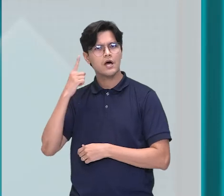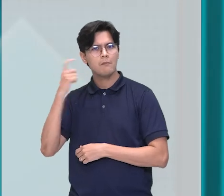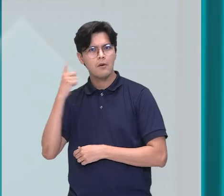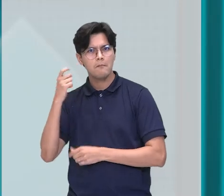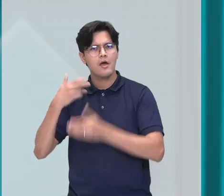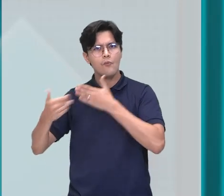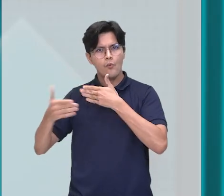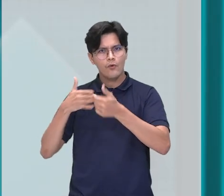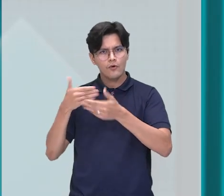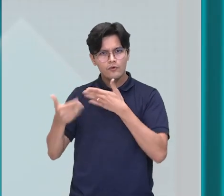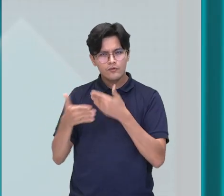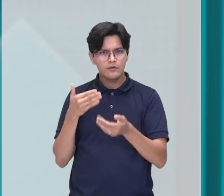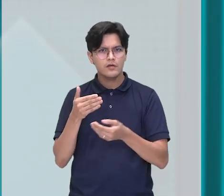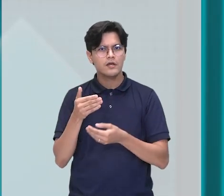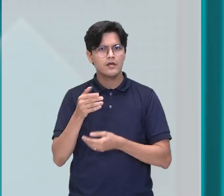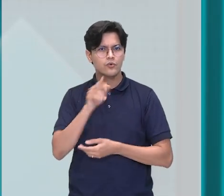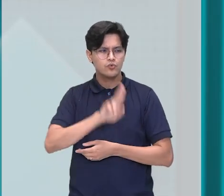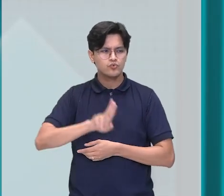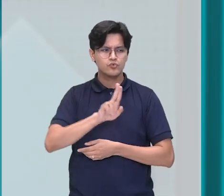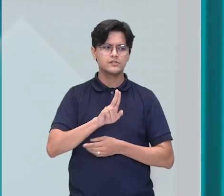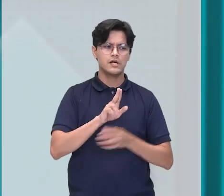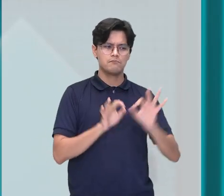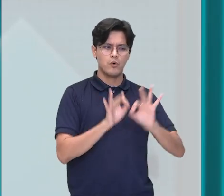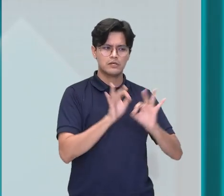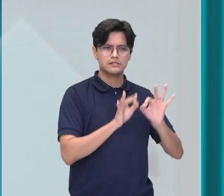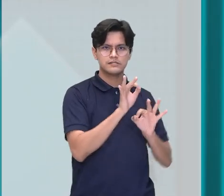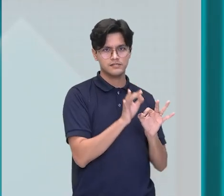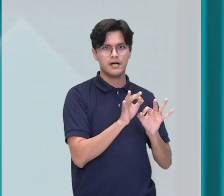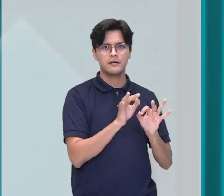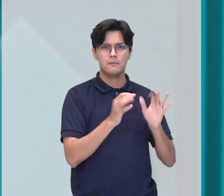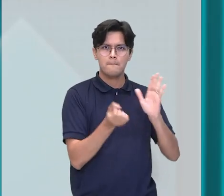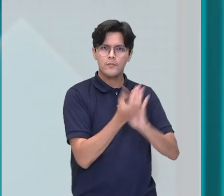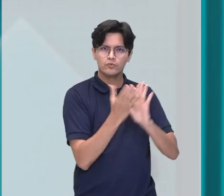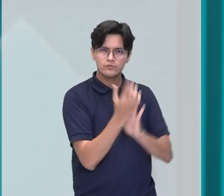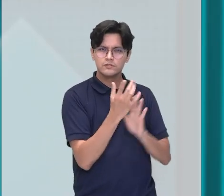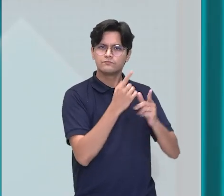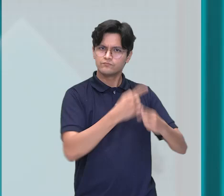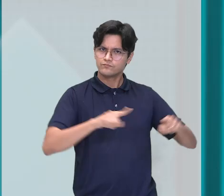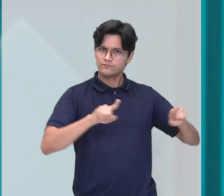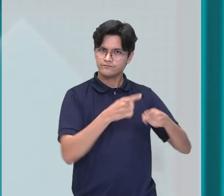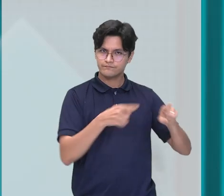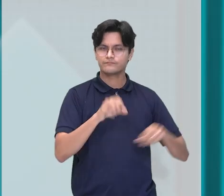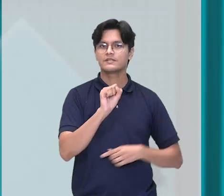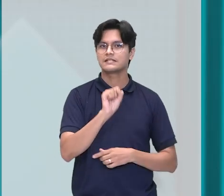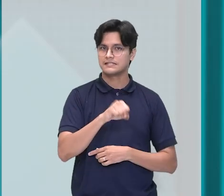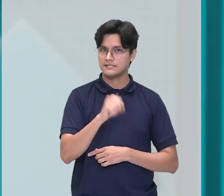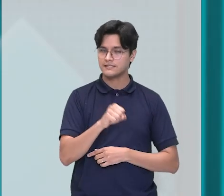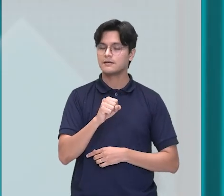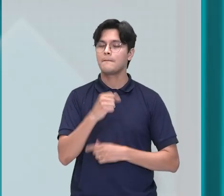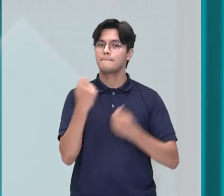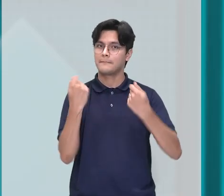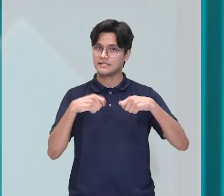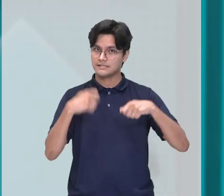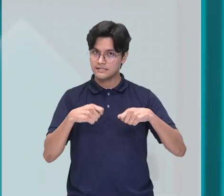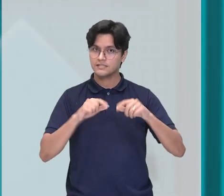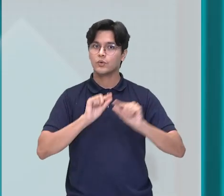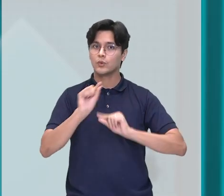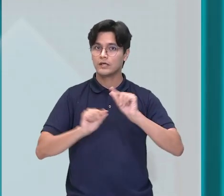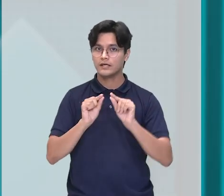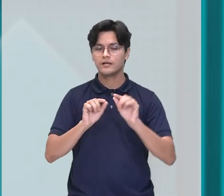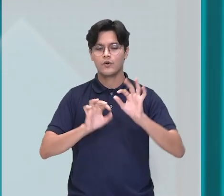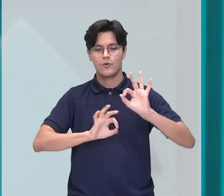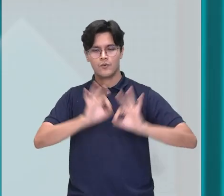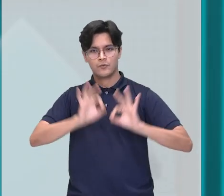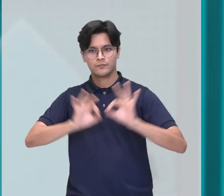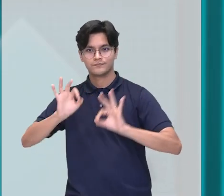carro. É possível fazer uma música desde que esses sons estejam ordenados, assim como os sons da